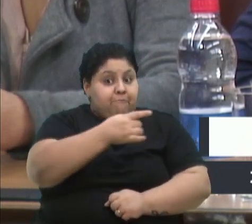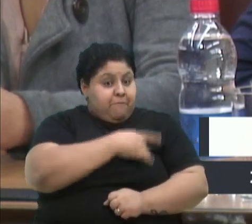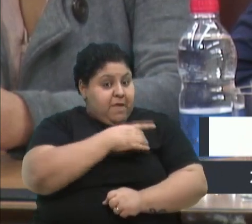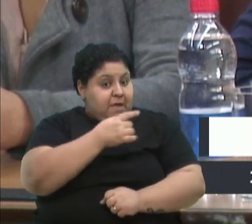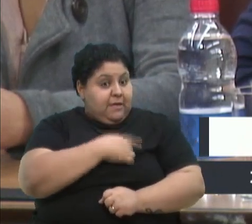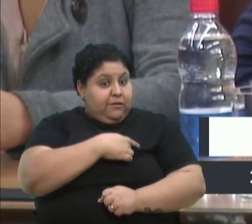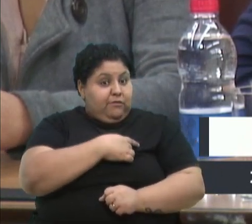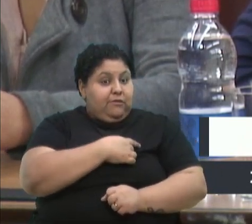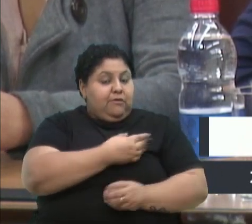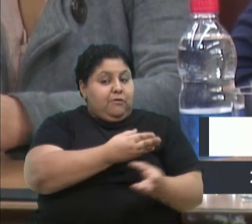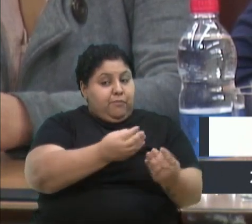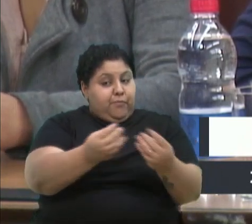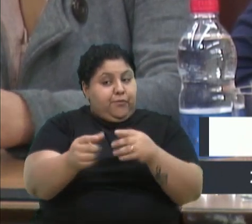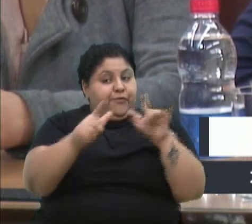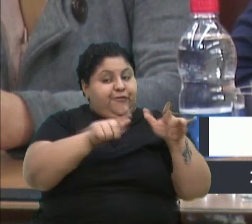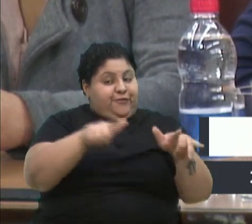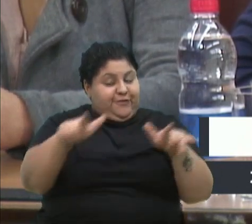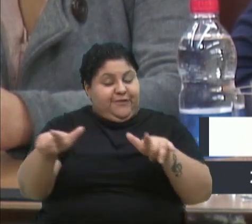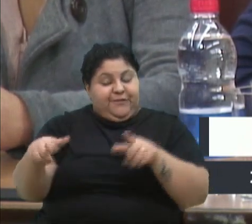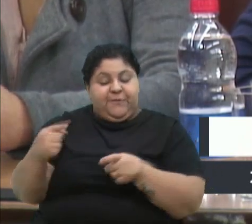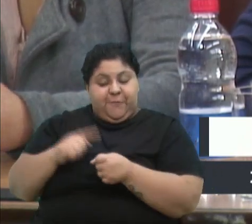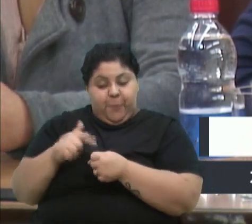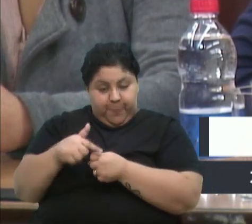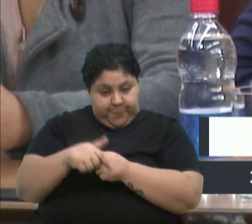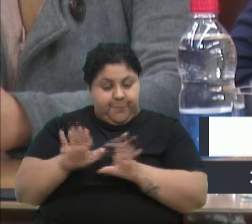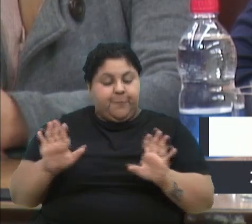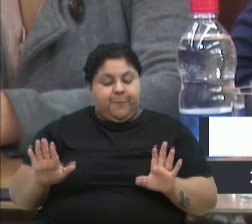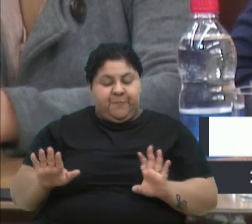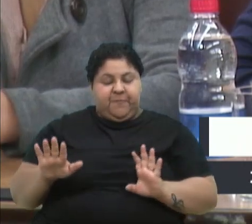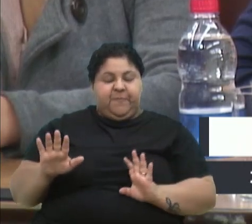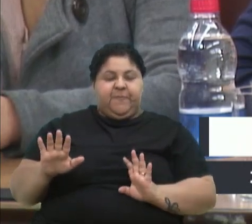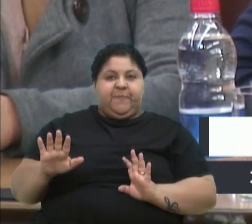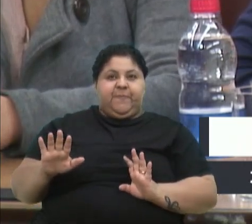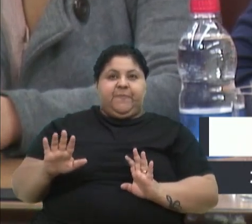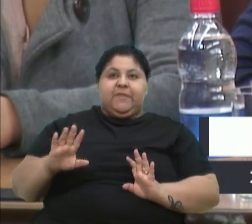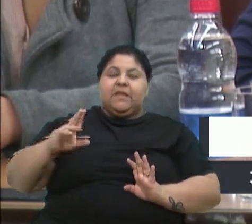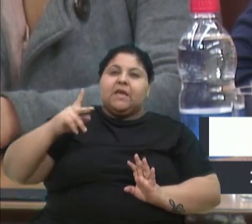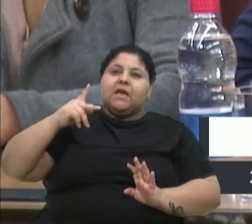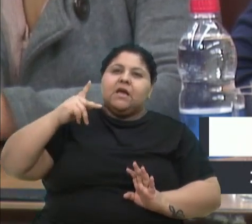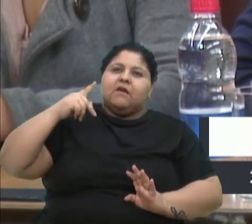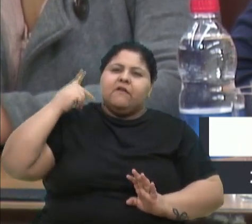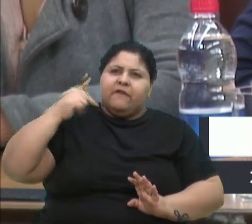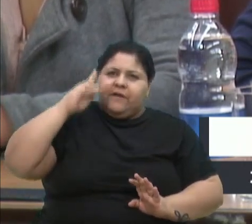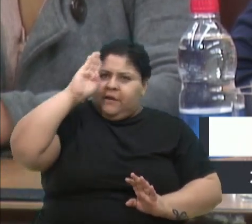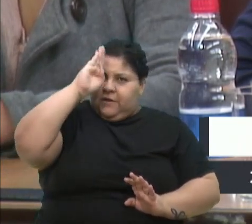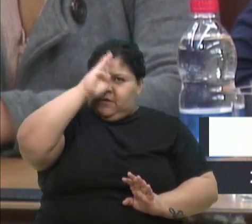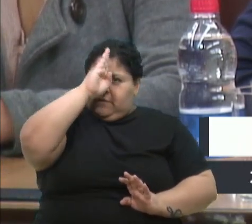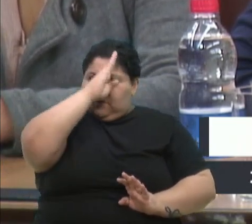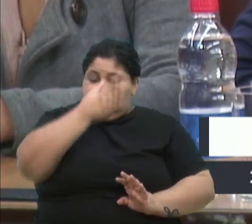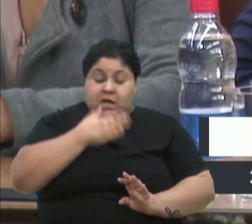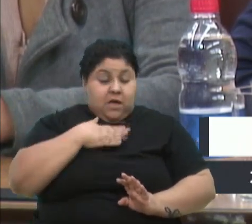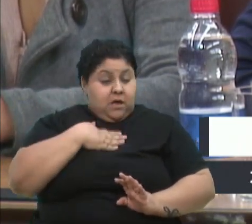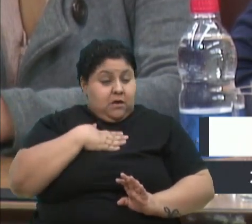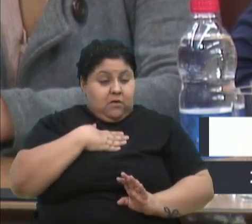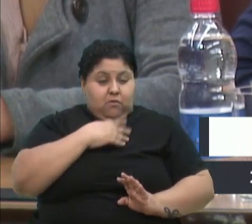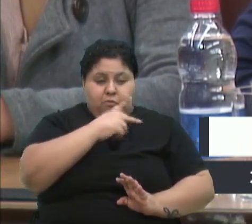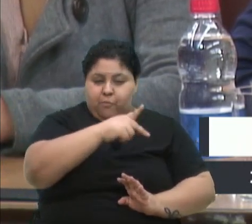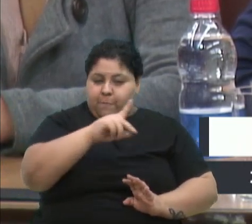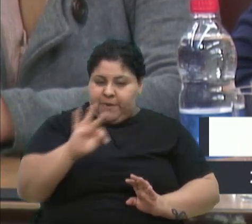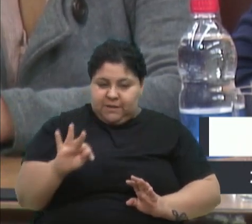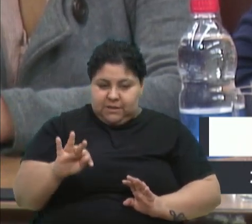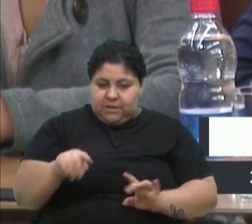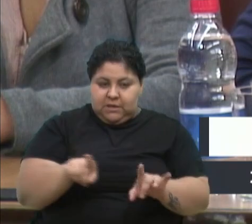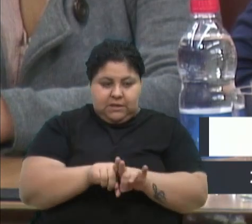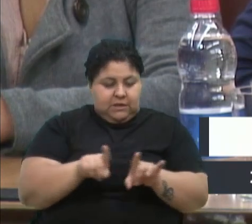cidade. Vereador Bressan, a Silvana Piroli, e eu não sou do PT, e eu não estou pensando